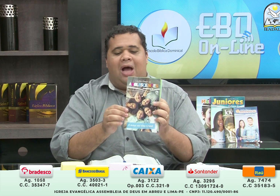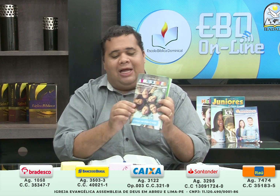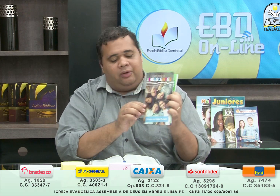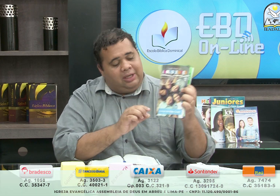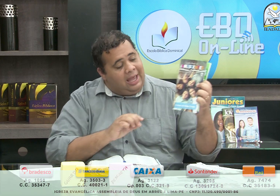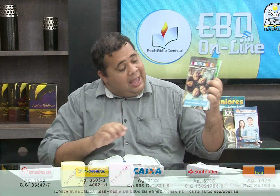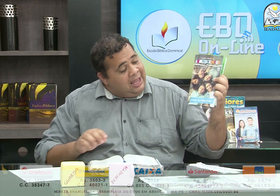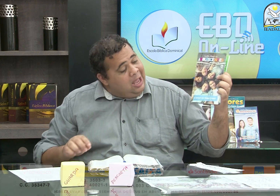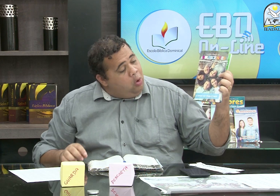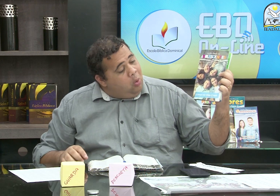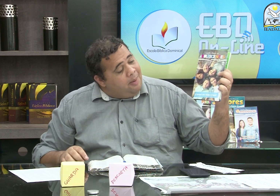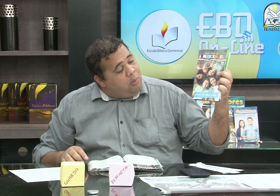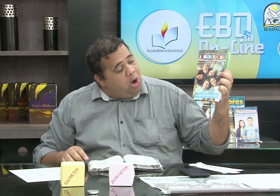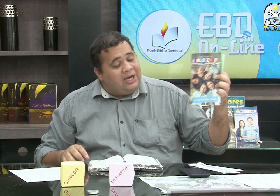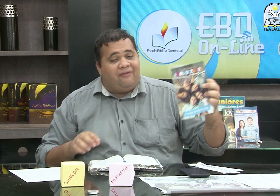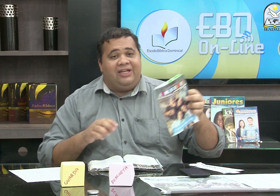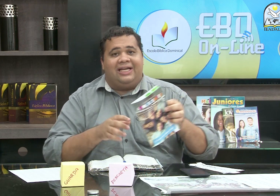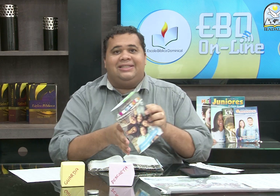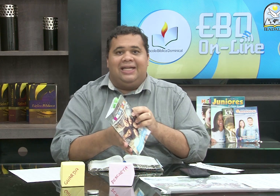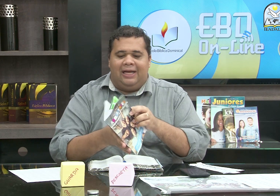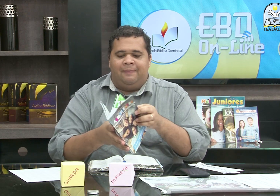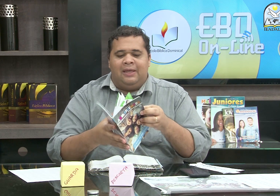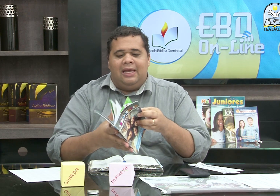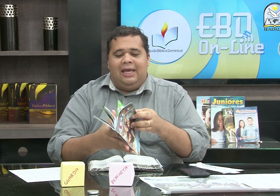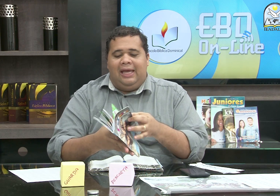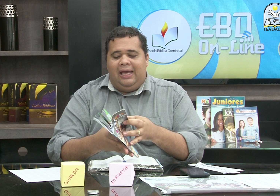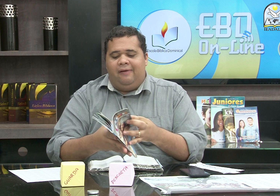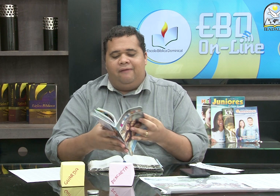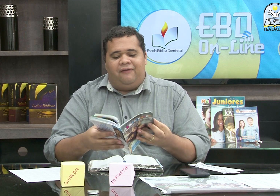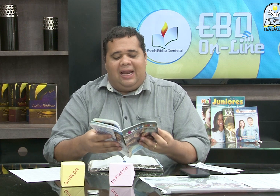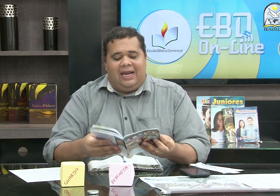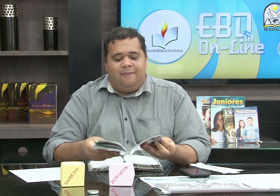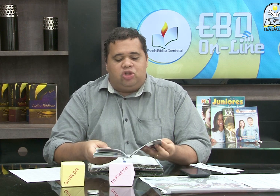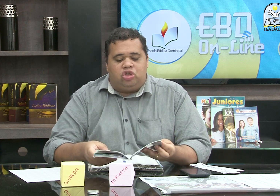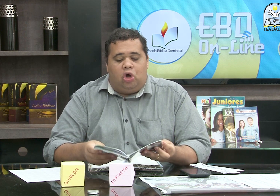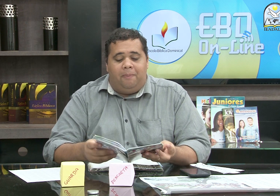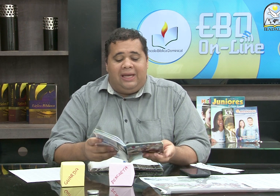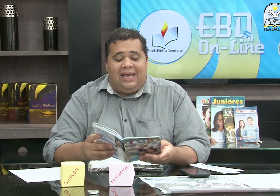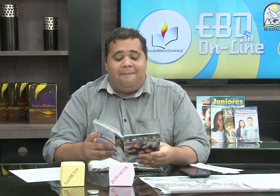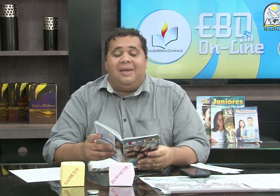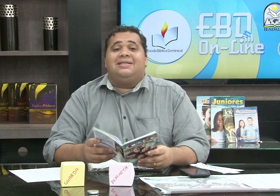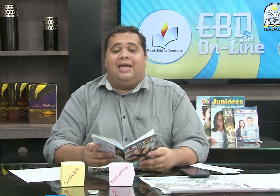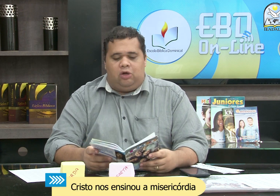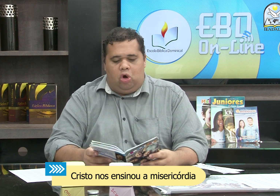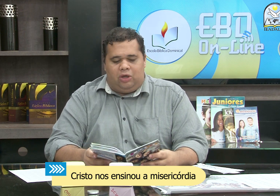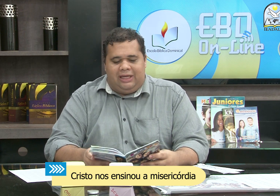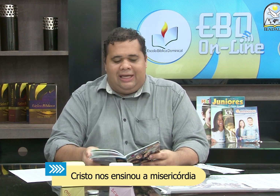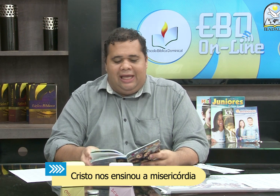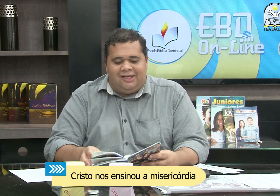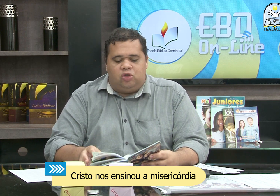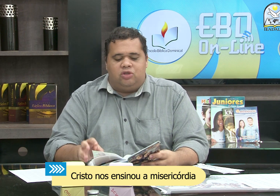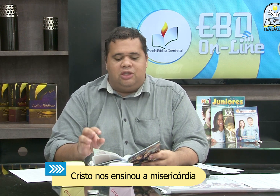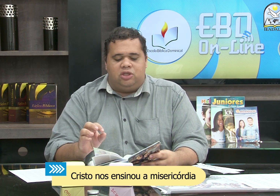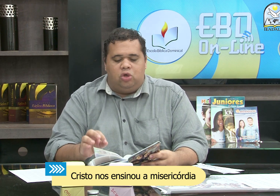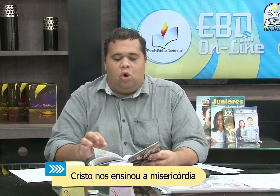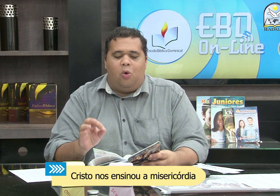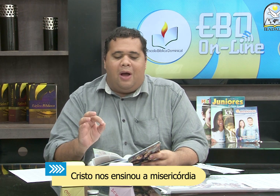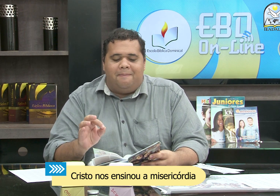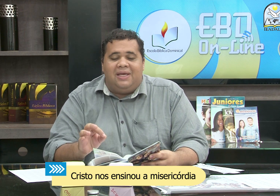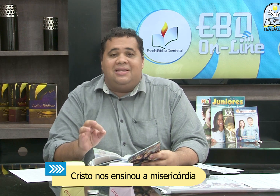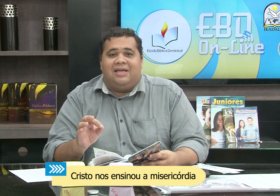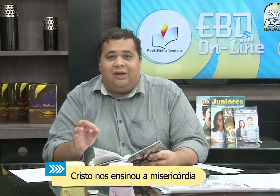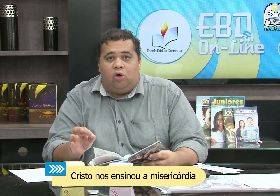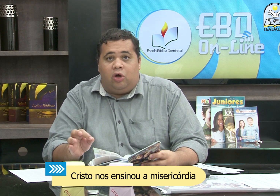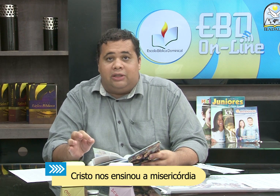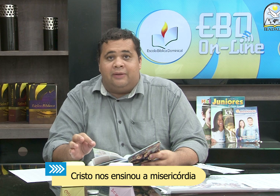abençoado que é o amor na vida cristã e falaremos sobre sobre misericórdia Cristo nos ensinou